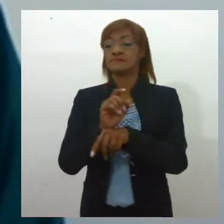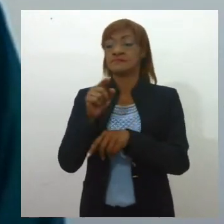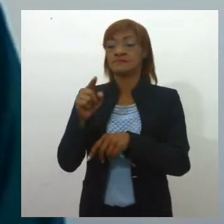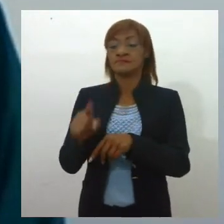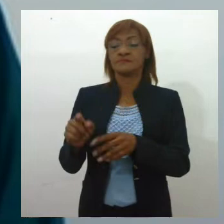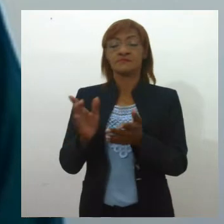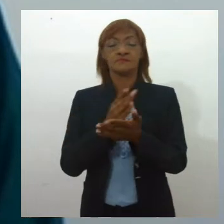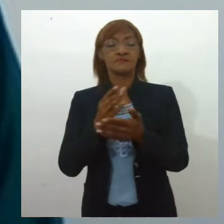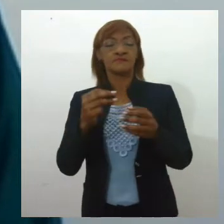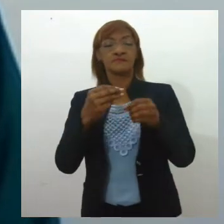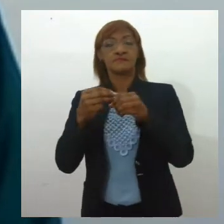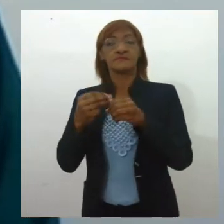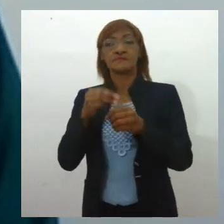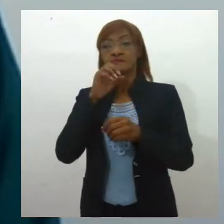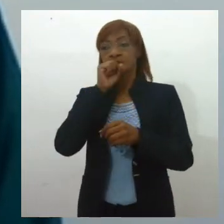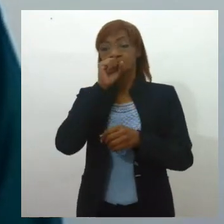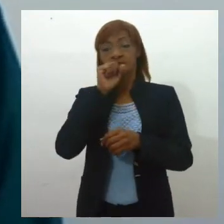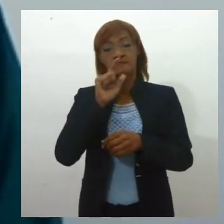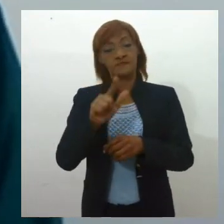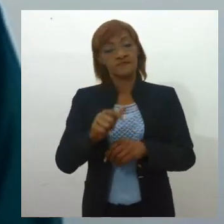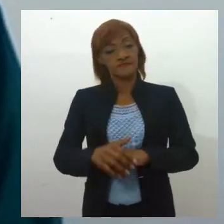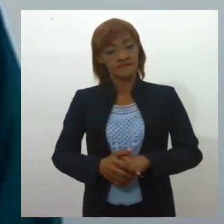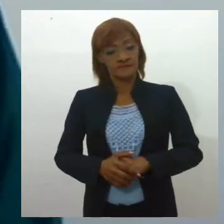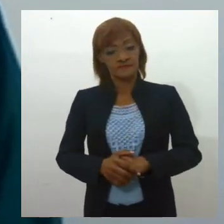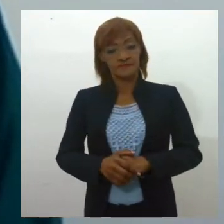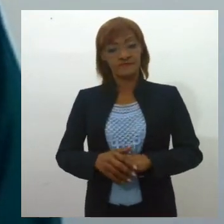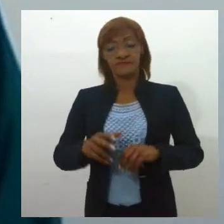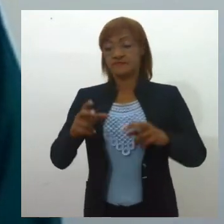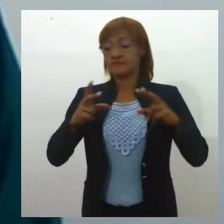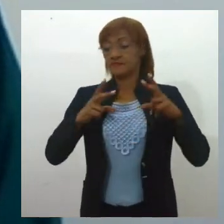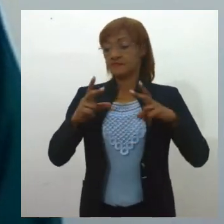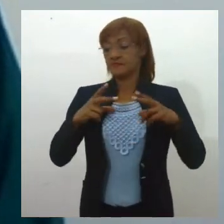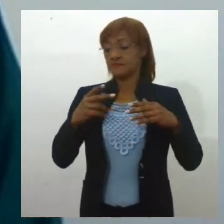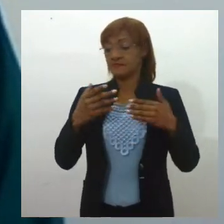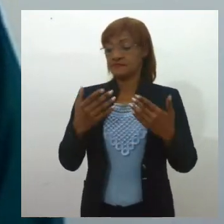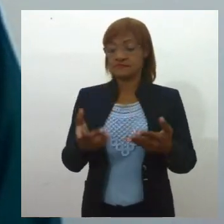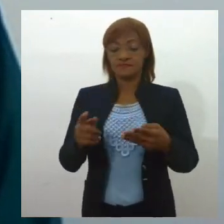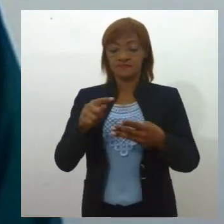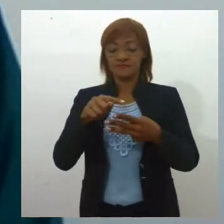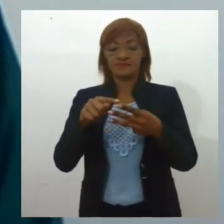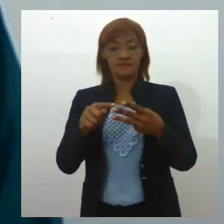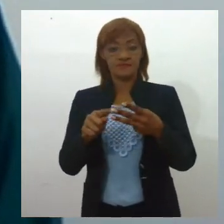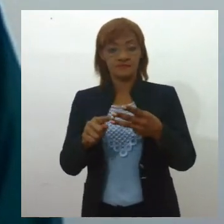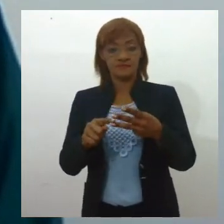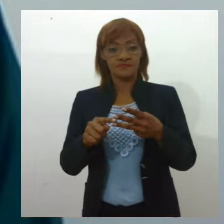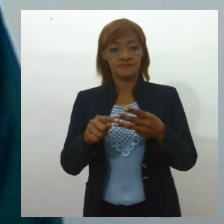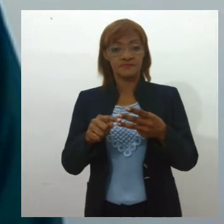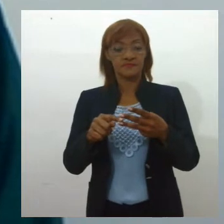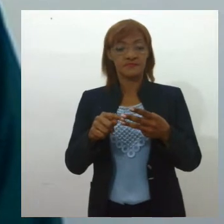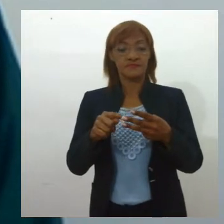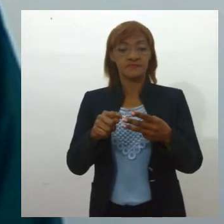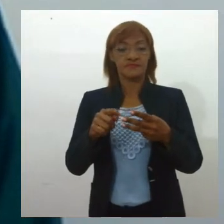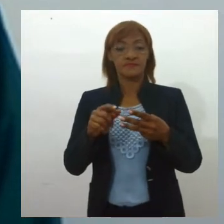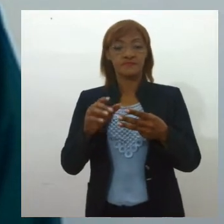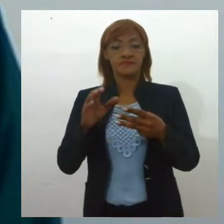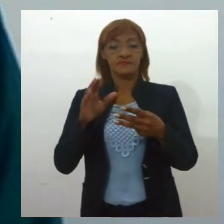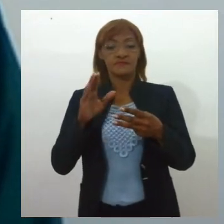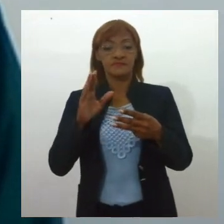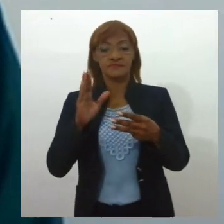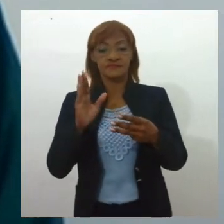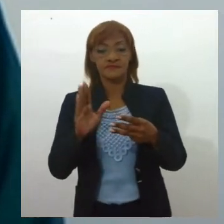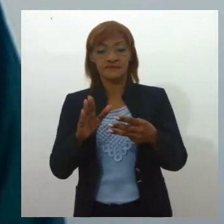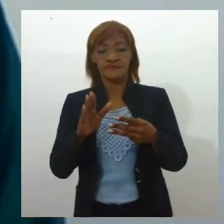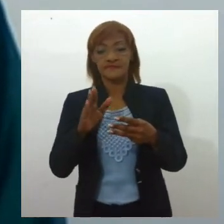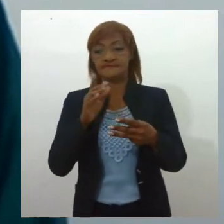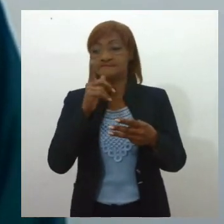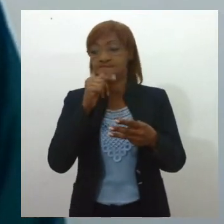municipais de Laranjeiras e mesmo particulares. Lançamos 3 cartilhas relacionadas à água, ao meio ambiente,